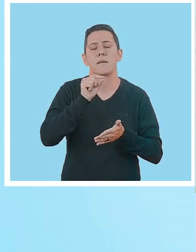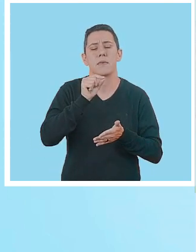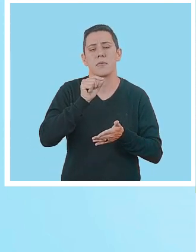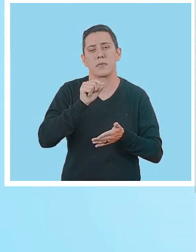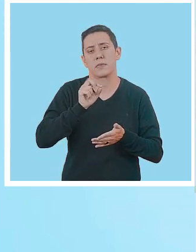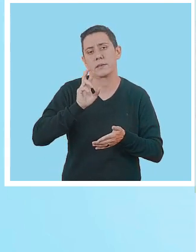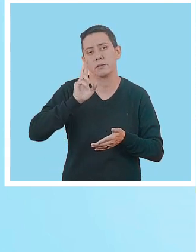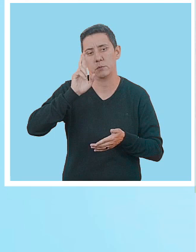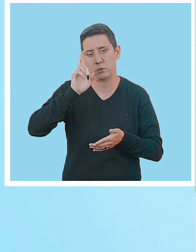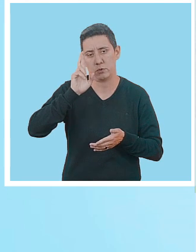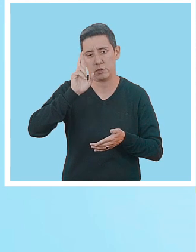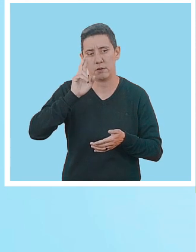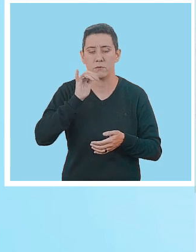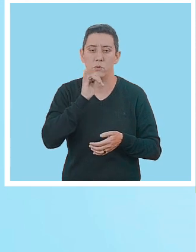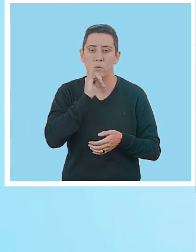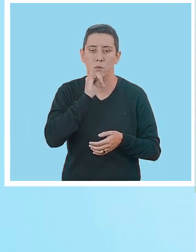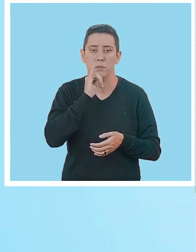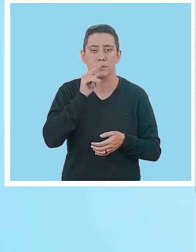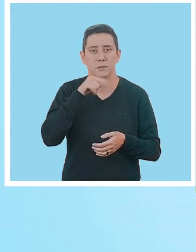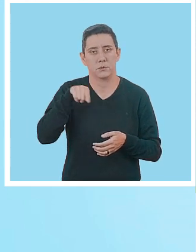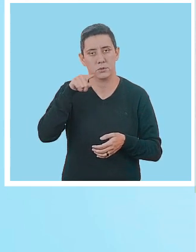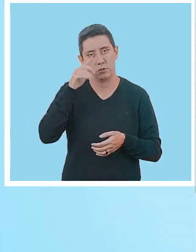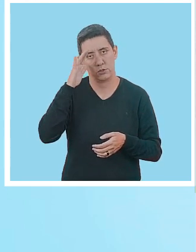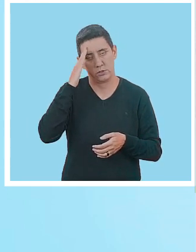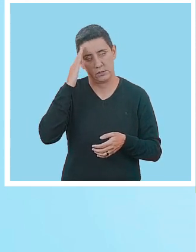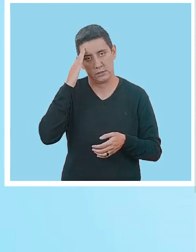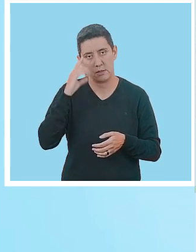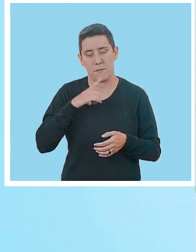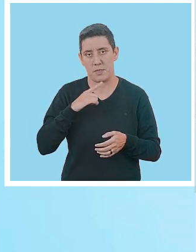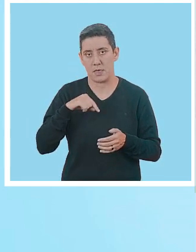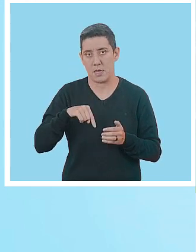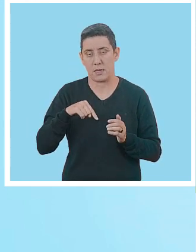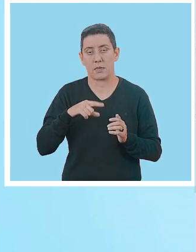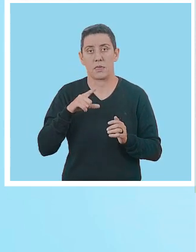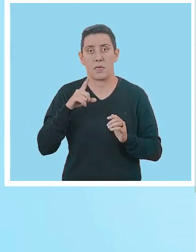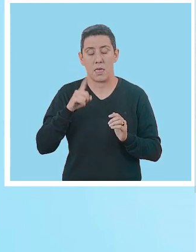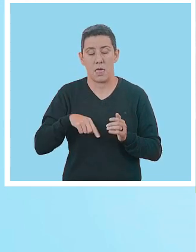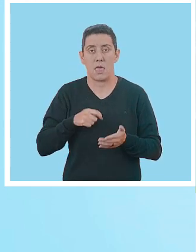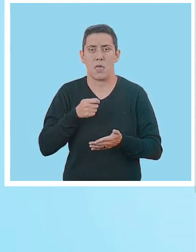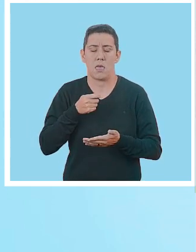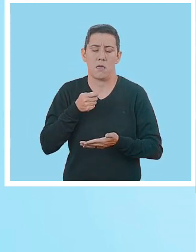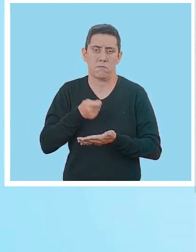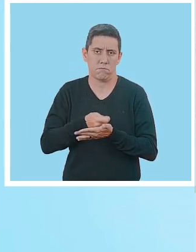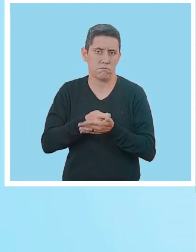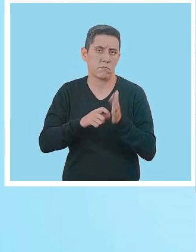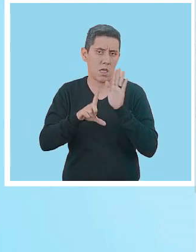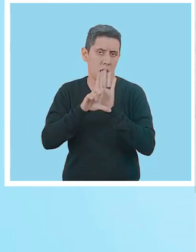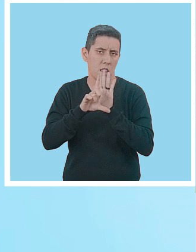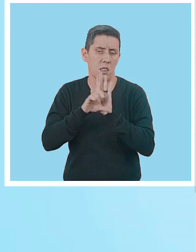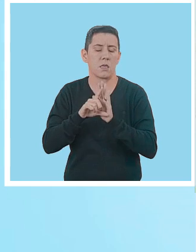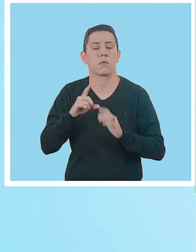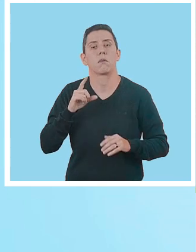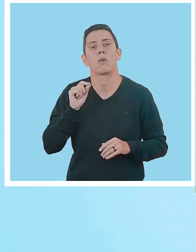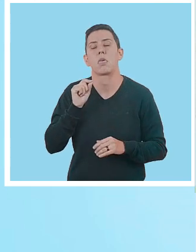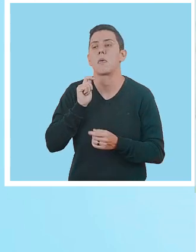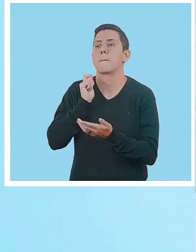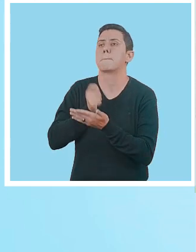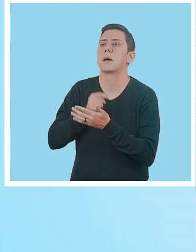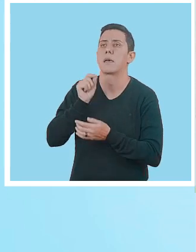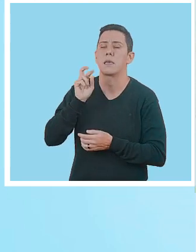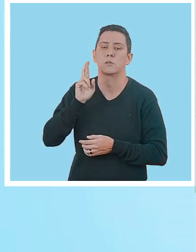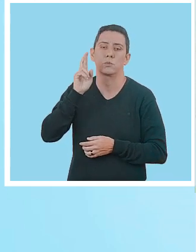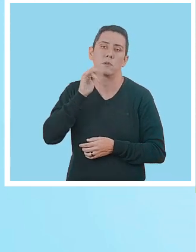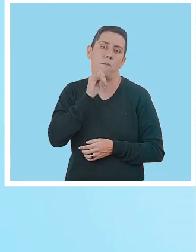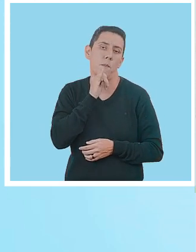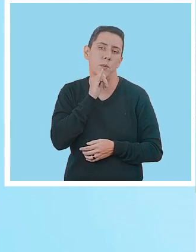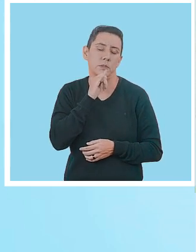no que a gente chama de mercado cativo né no mercado regulado nós pagamos para as distribuidoras de energia então por exemplo